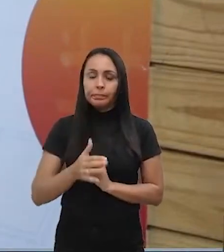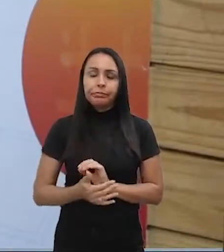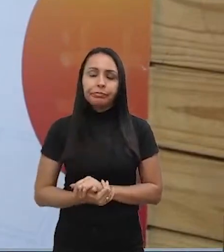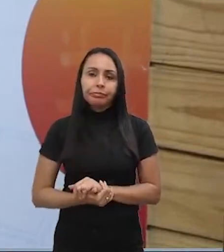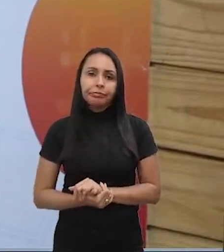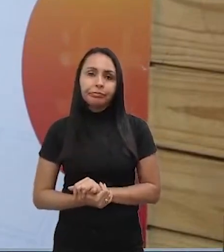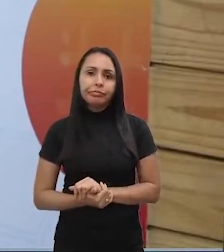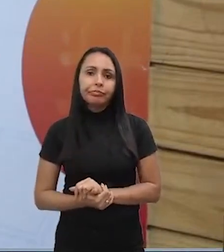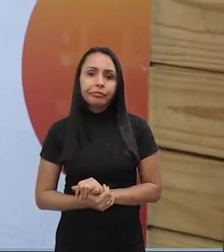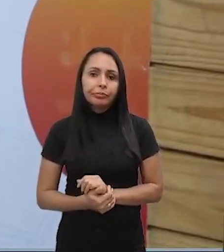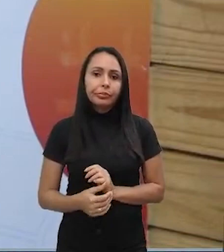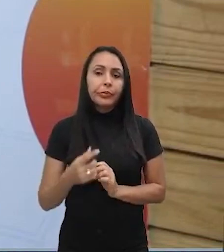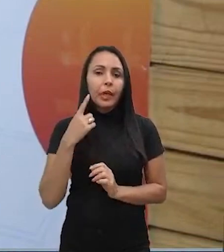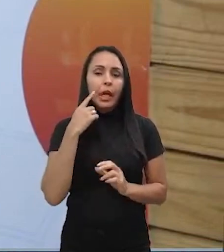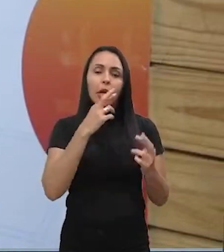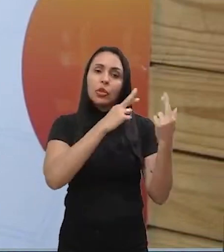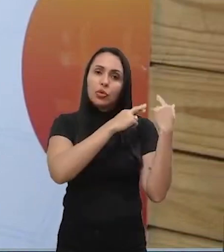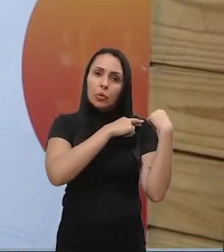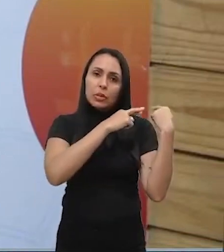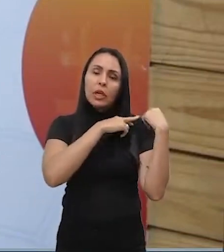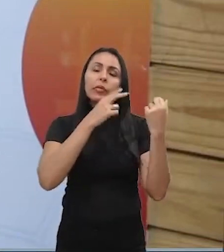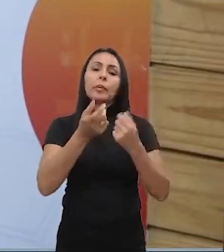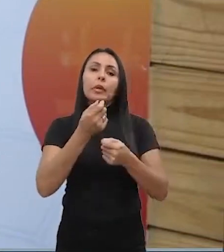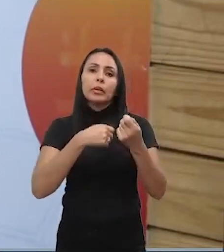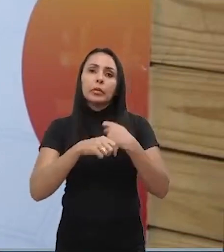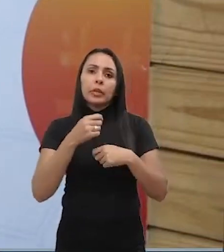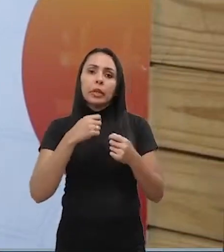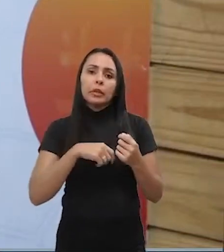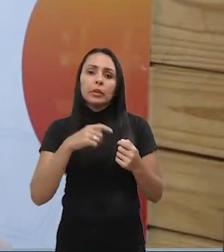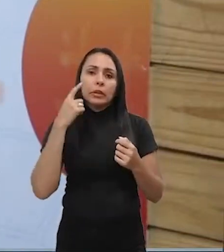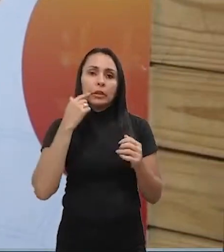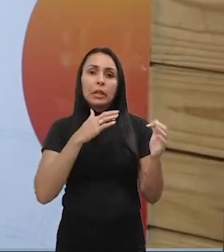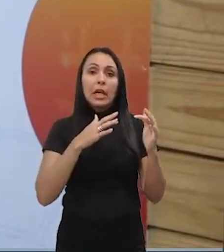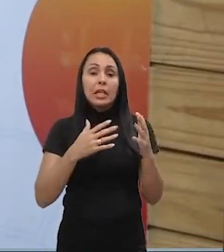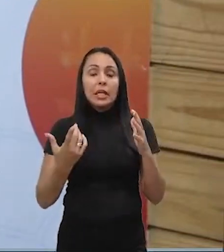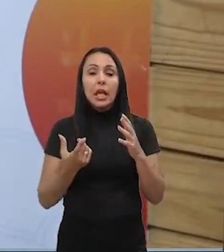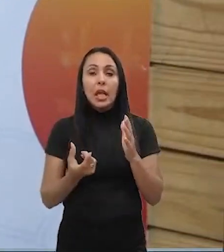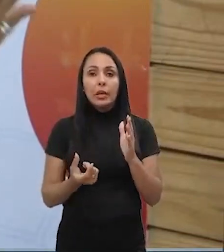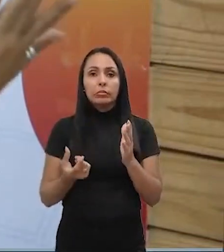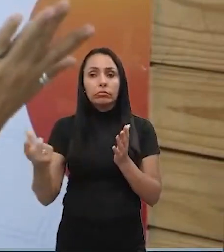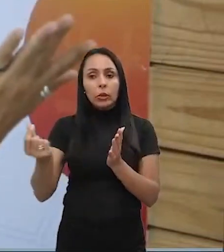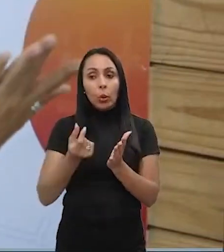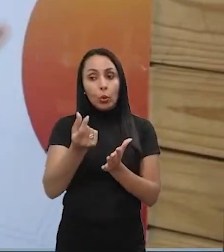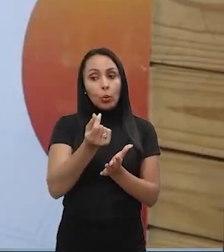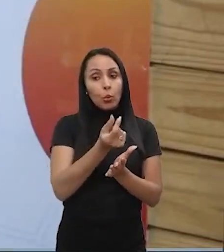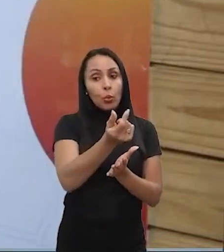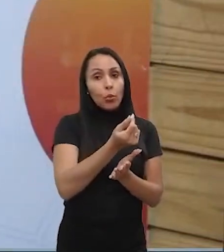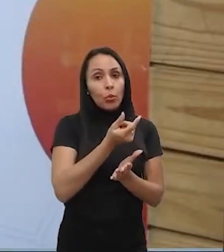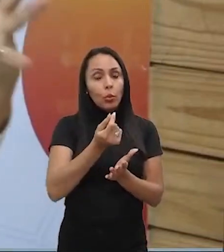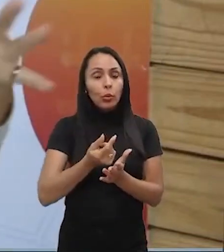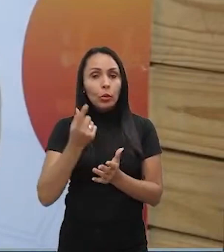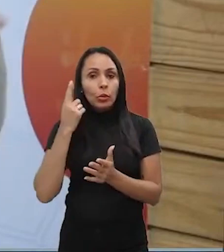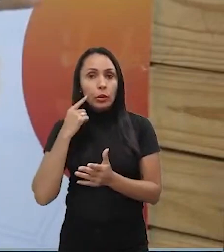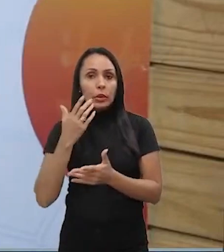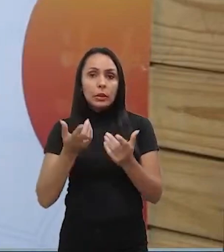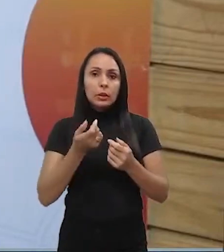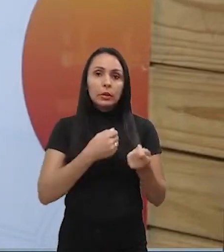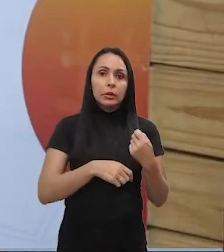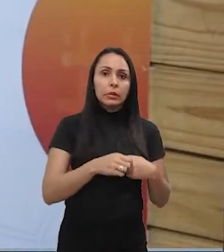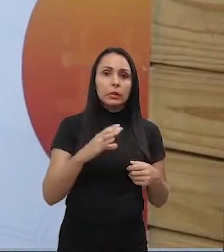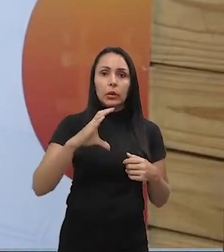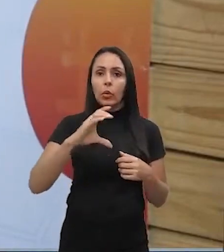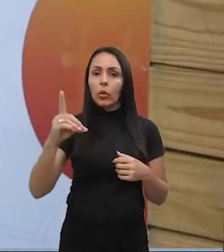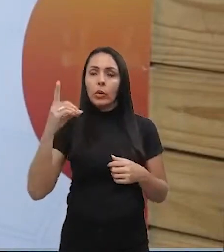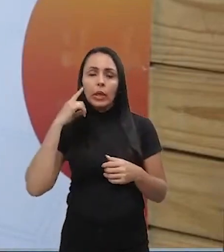de ter um feitor ou alguém responsável para administrar e trazer lucros, ou seja, administrar não é apenas